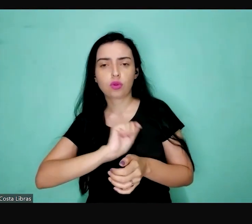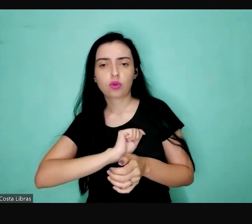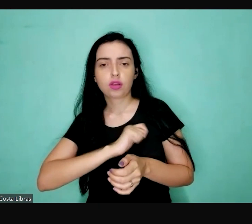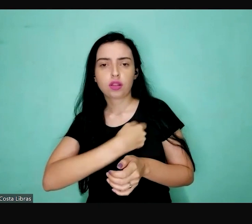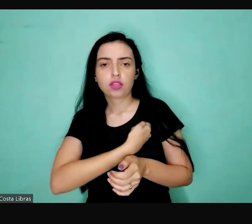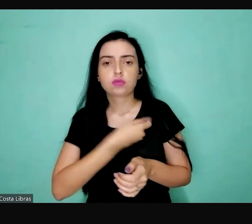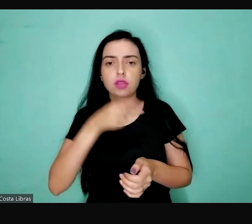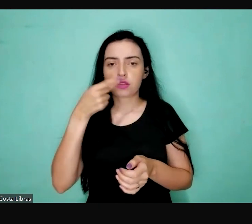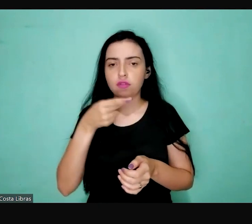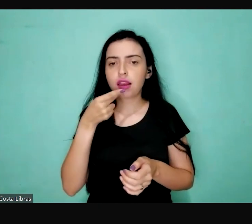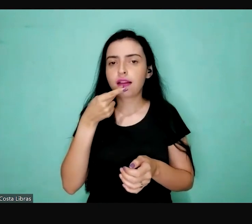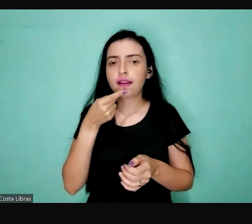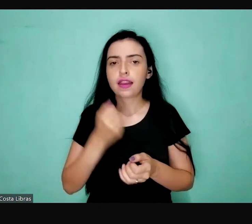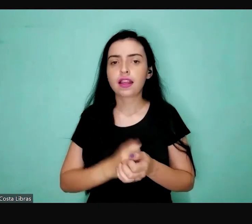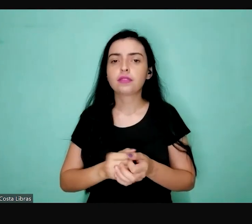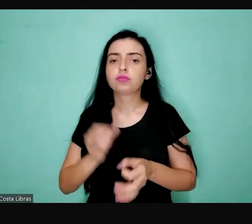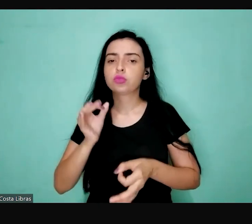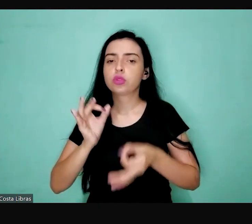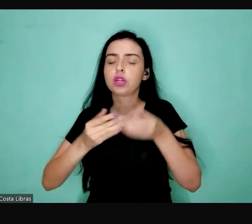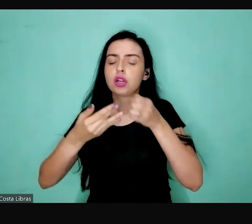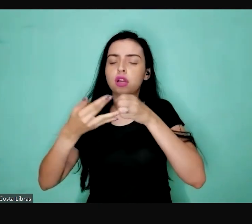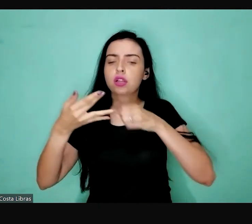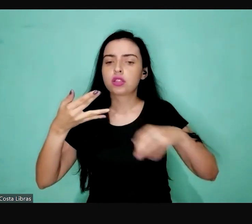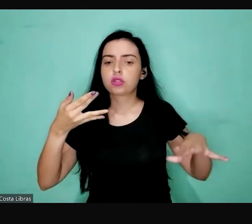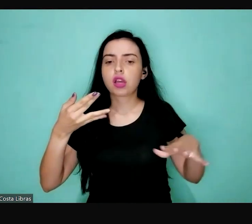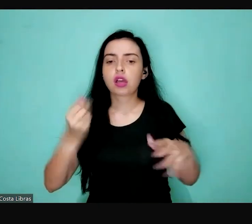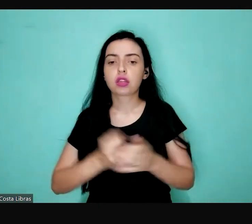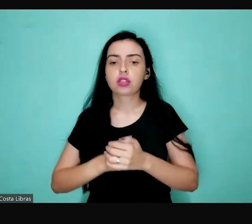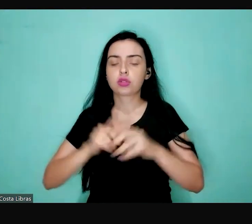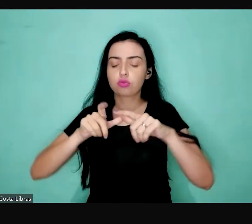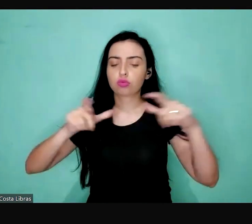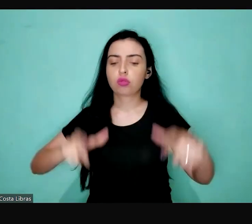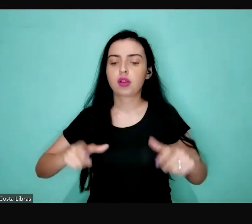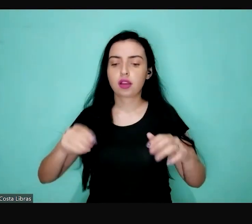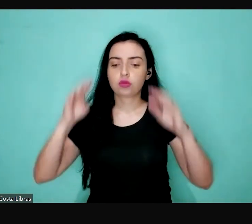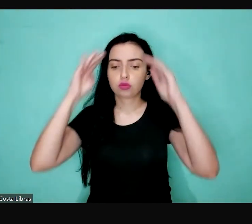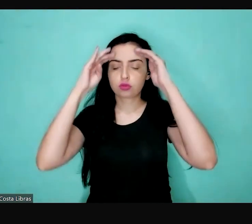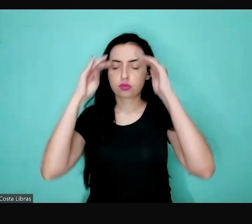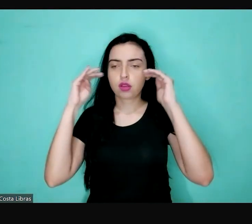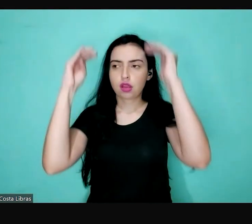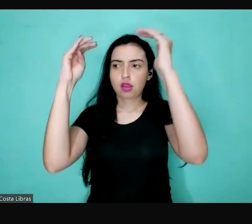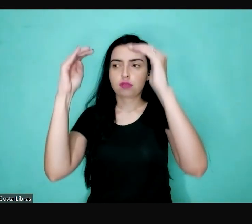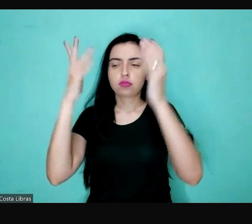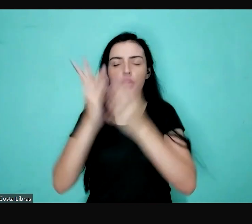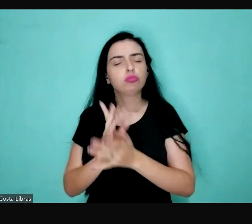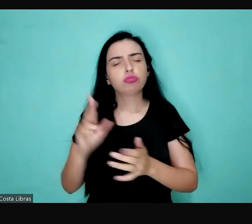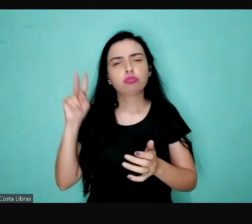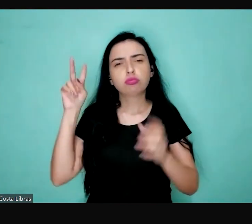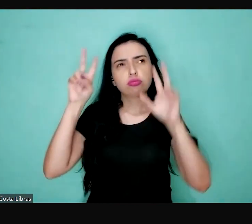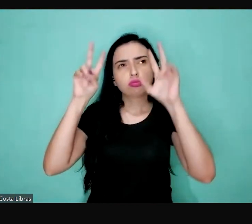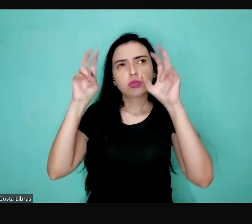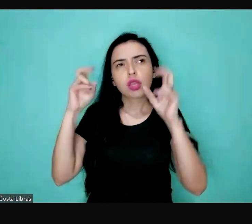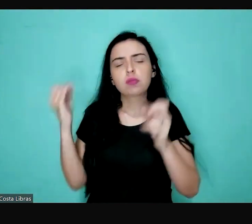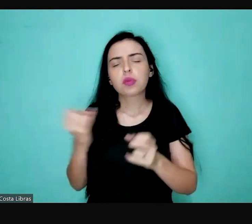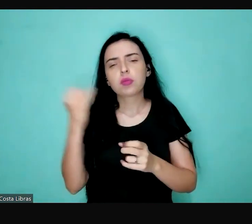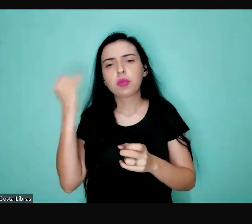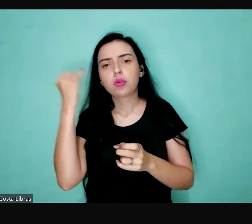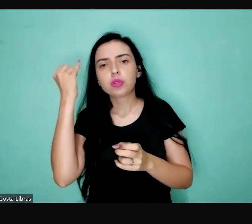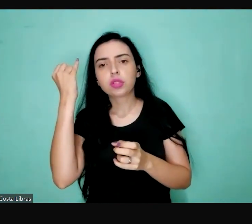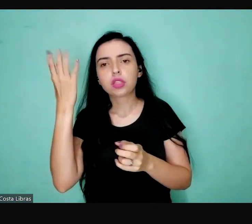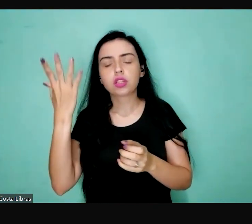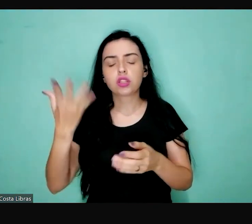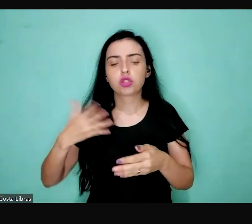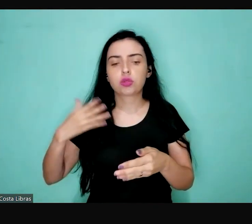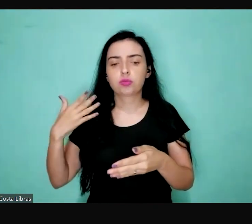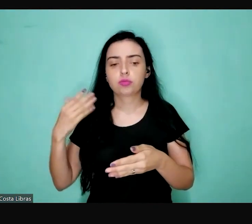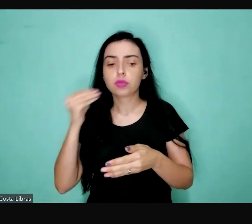sobre o valor da jurisprudência das altas cortes na Espanha. Um tema de profunda pertinência com o momento que nós estamos